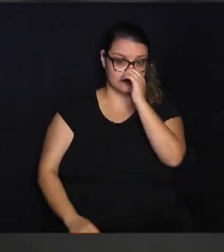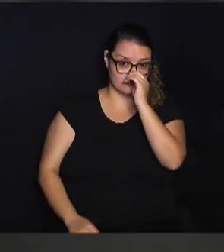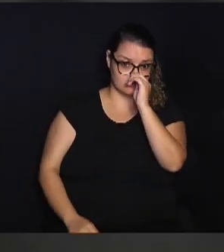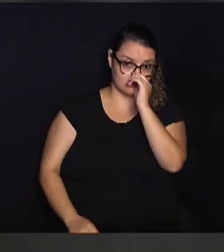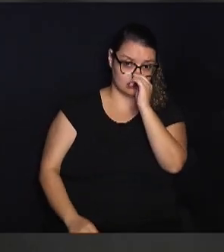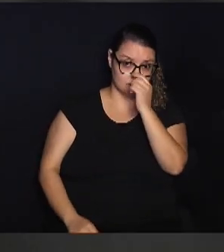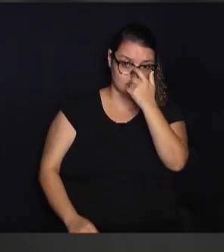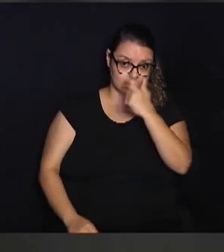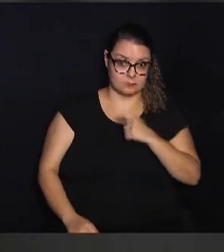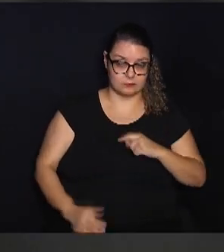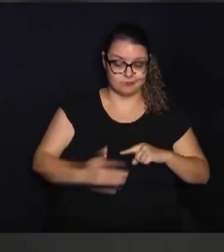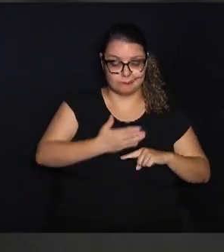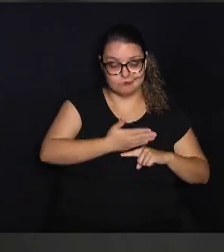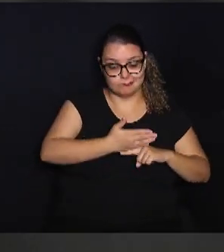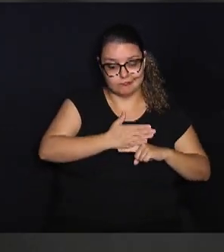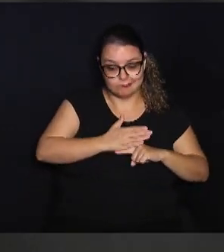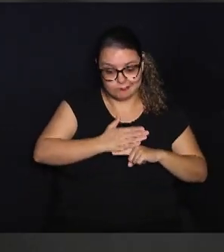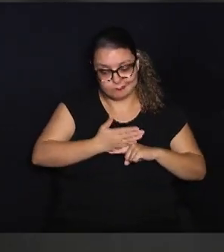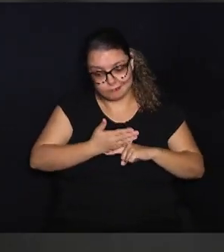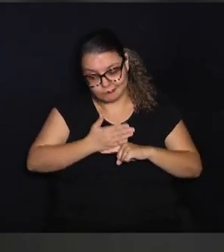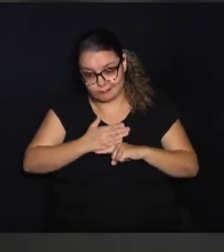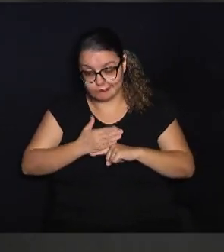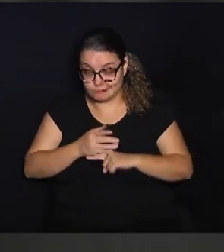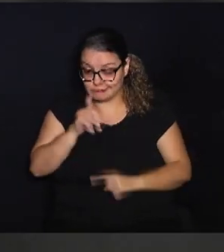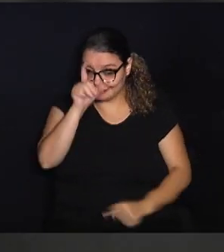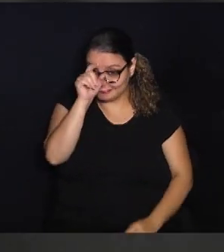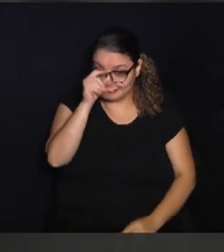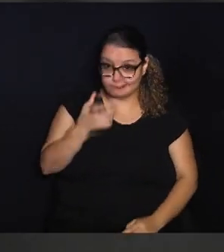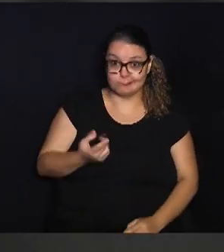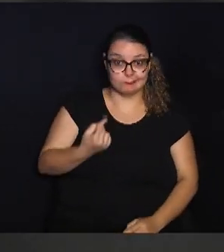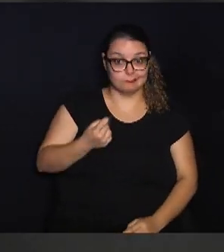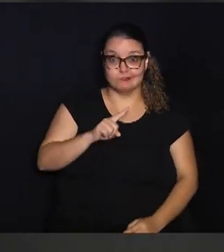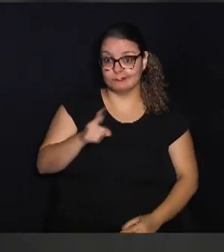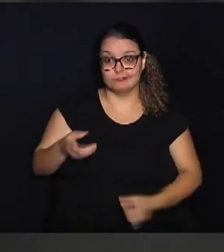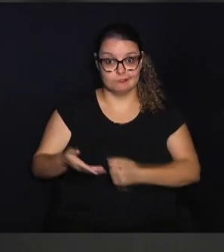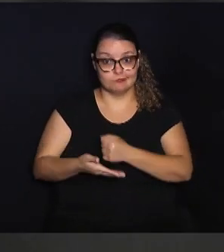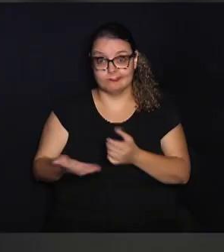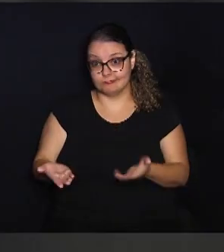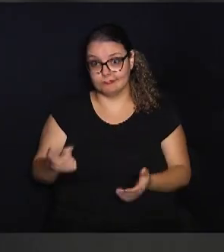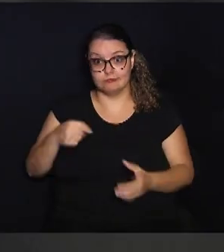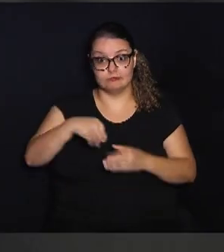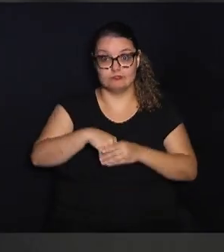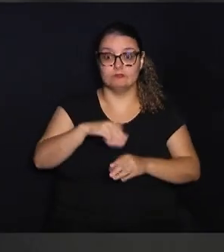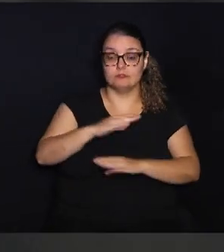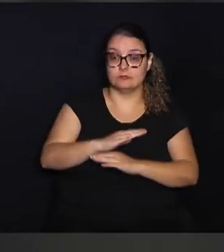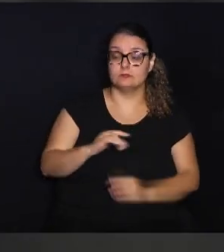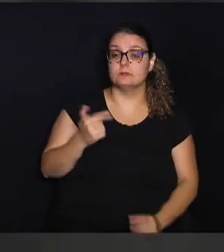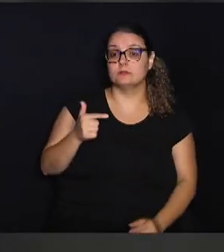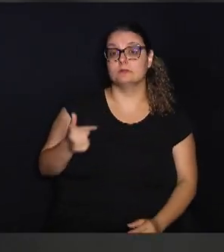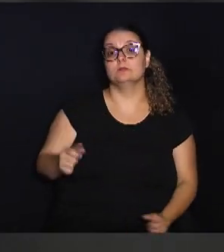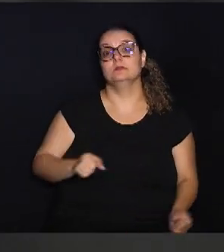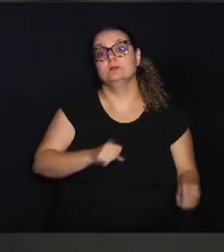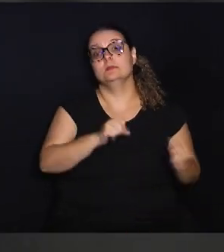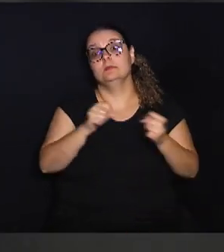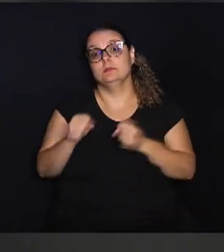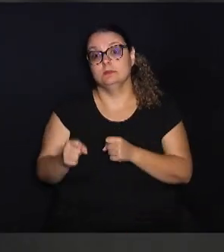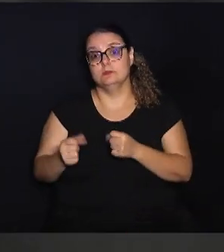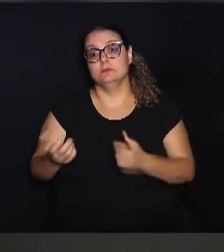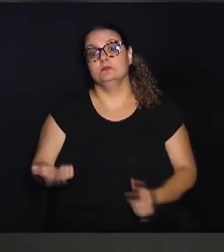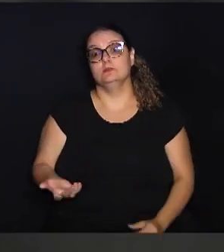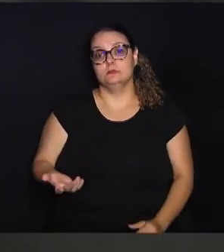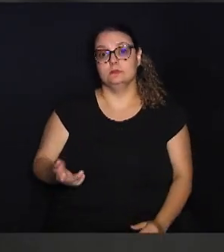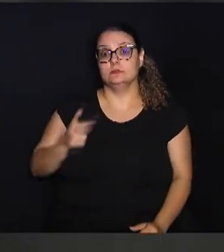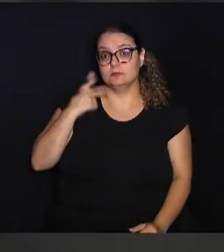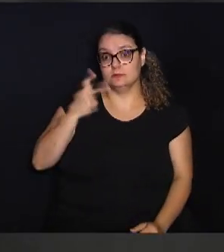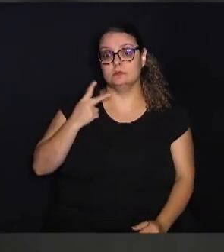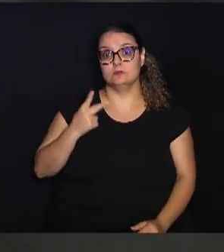uma formiguinha aqui, né? O único vereador que não é da base aqui na Câmara e que não tem aquele poder que normalmente os vereadores da